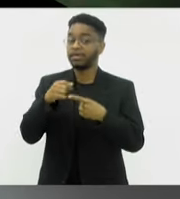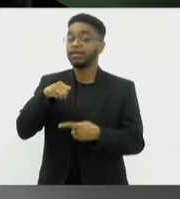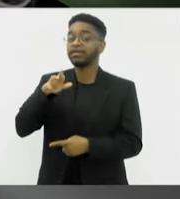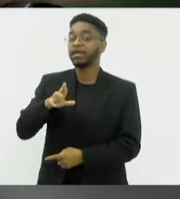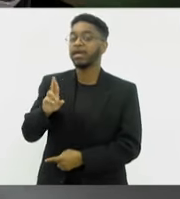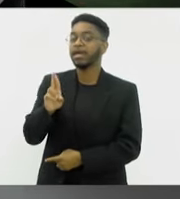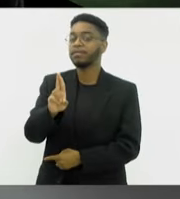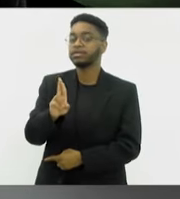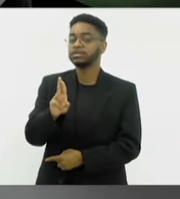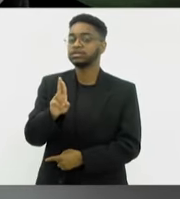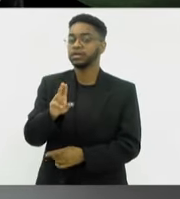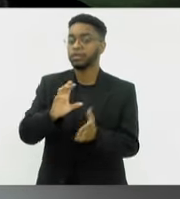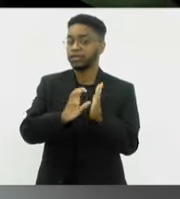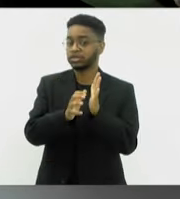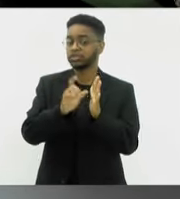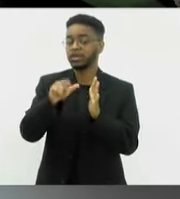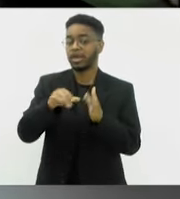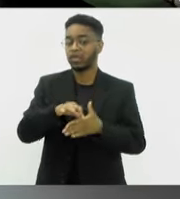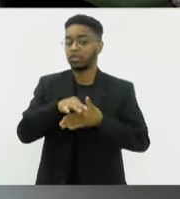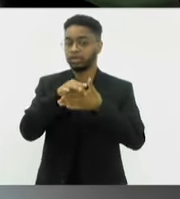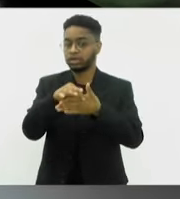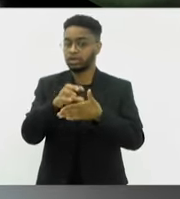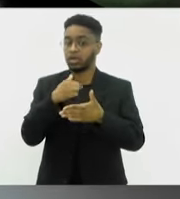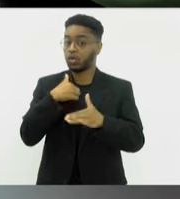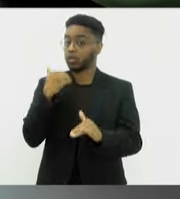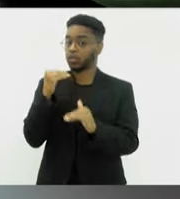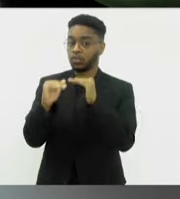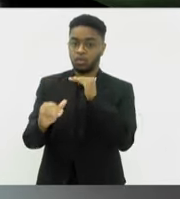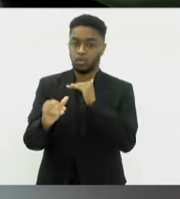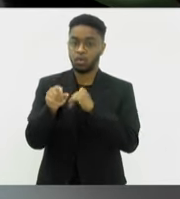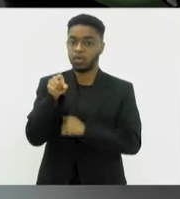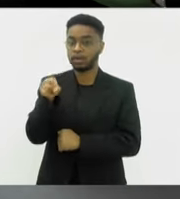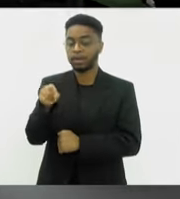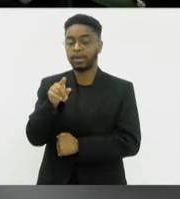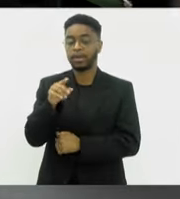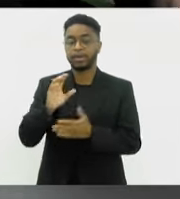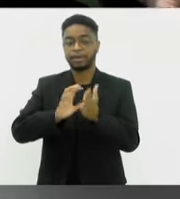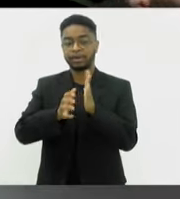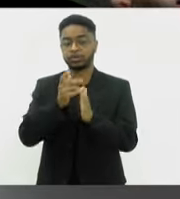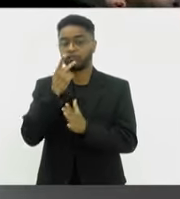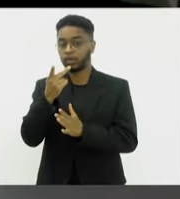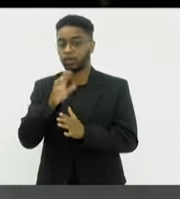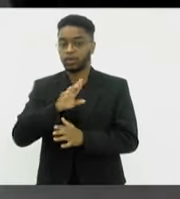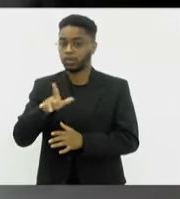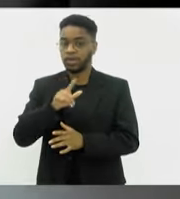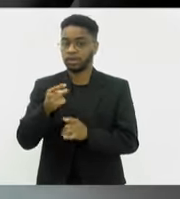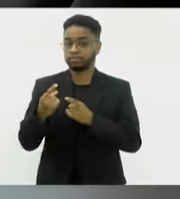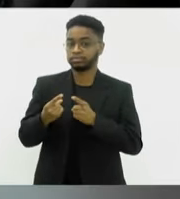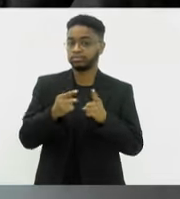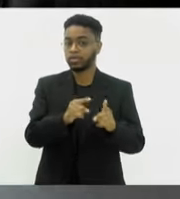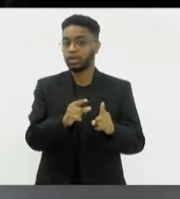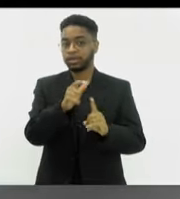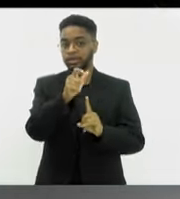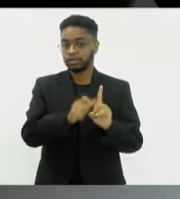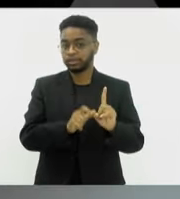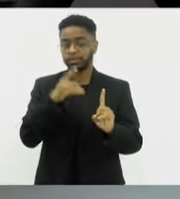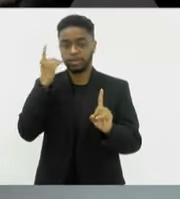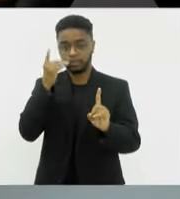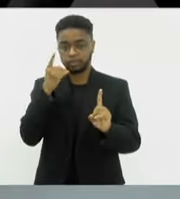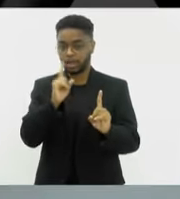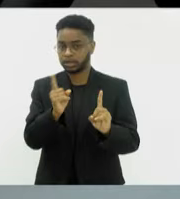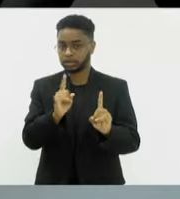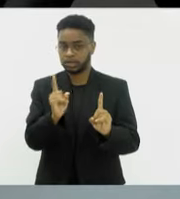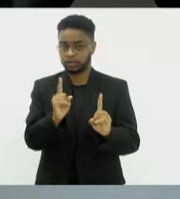a liderança do PSOL. Eu estou discordando do que o PSOL disse, não do que a deputada Renata disse, que é autora